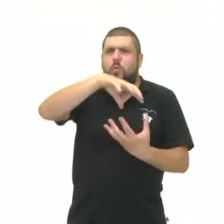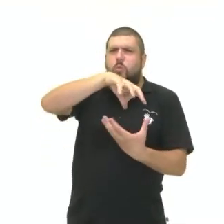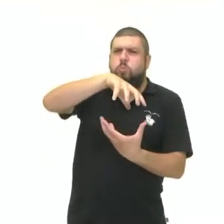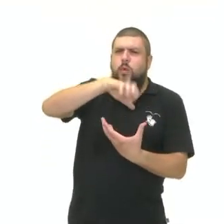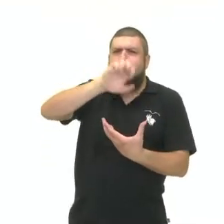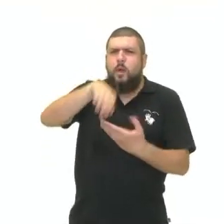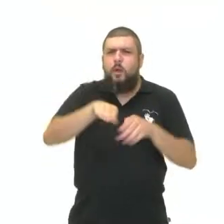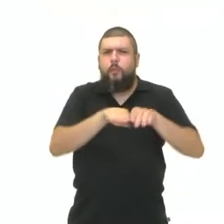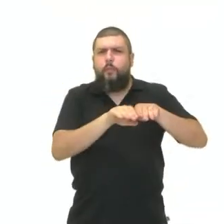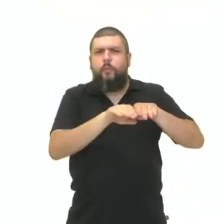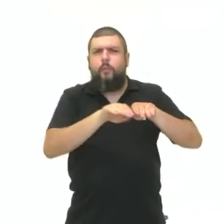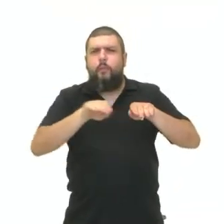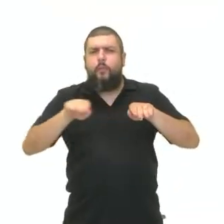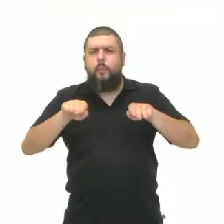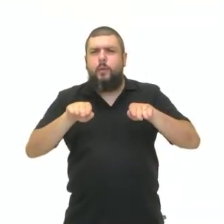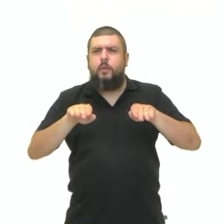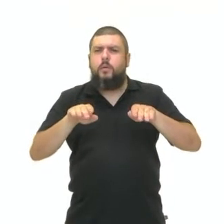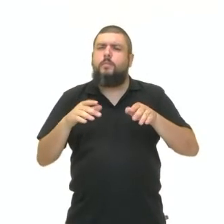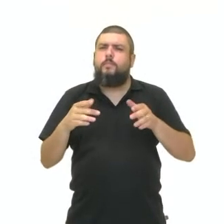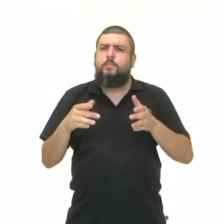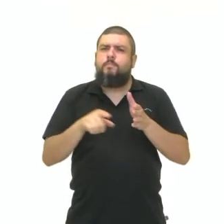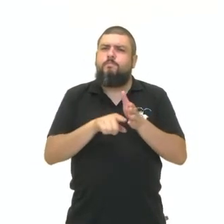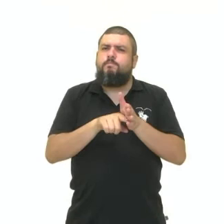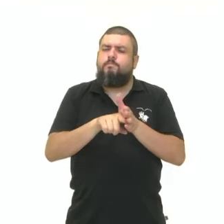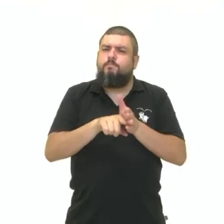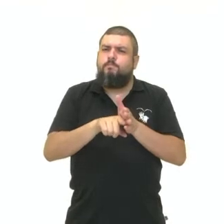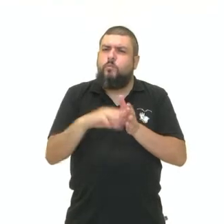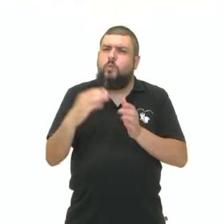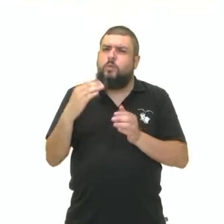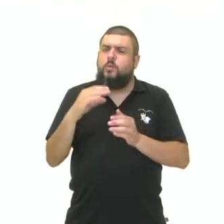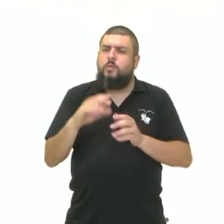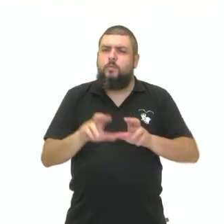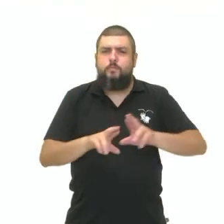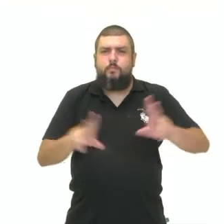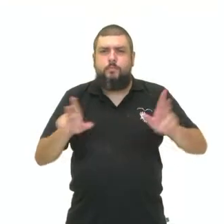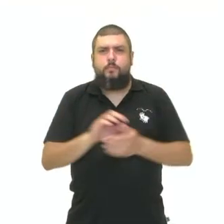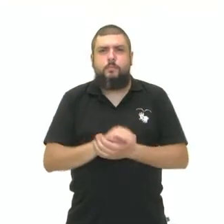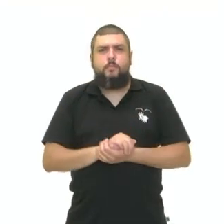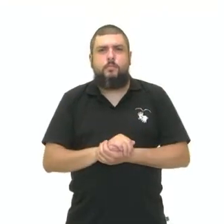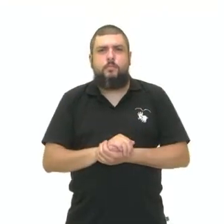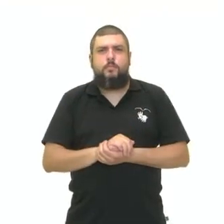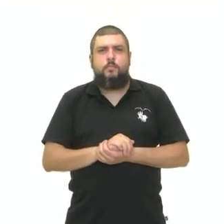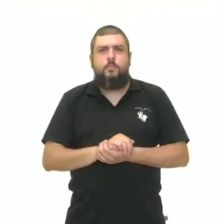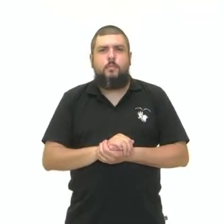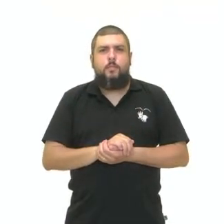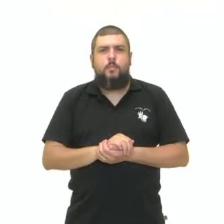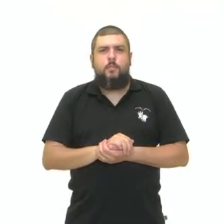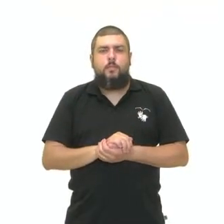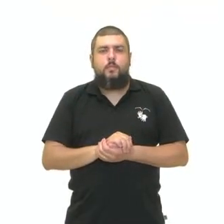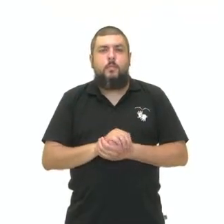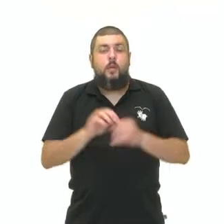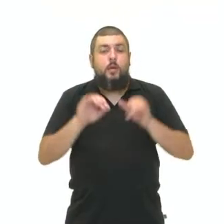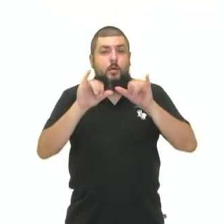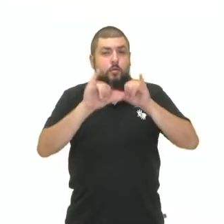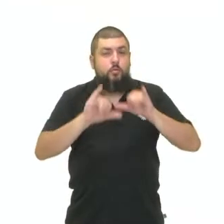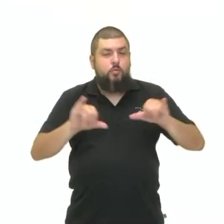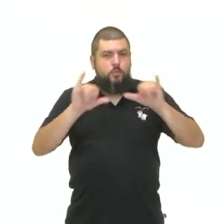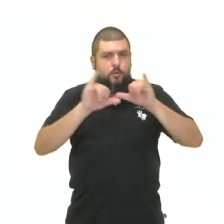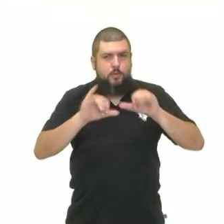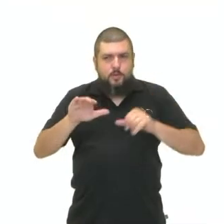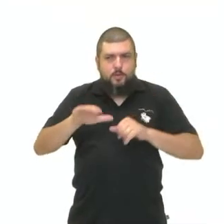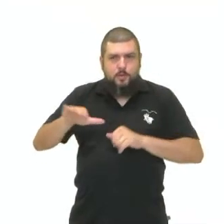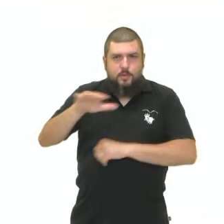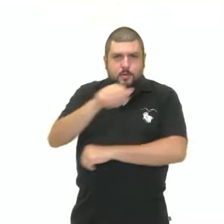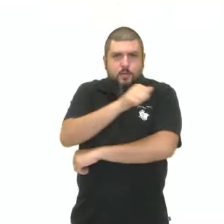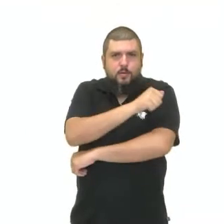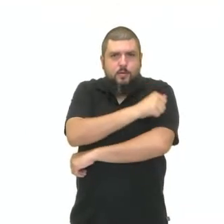xeque premissas científicas. As nuances das notícias têm sido úteis para os alunos